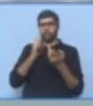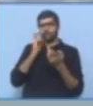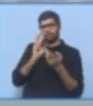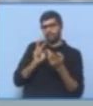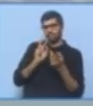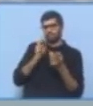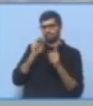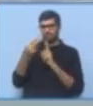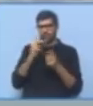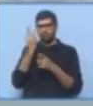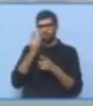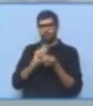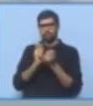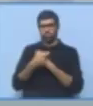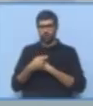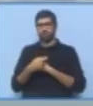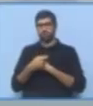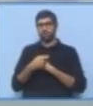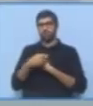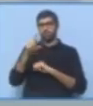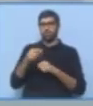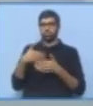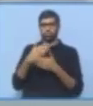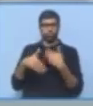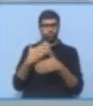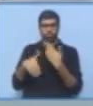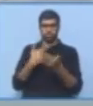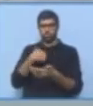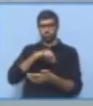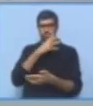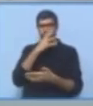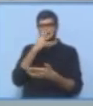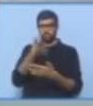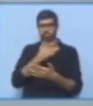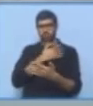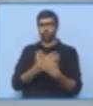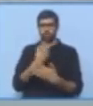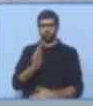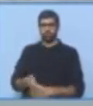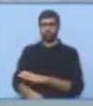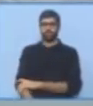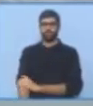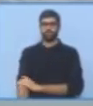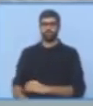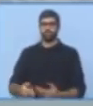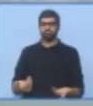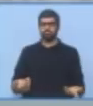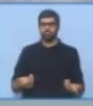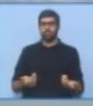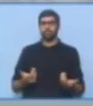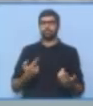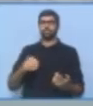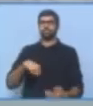ver a vida e no seguimento de tudo isto que já falámos, é inevitável